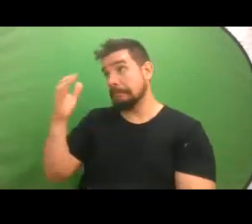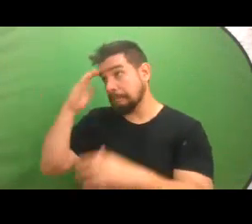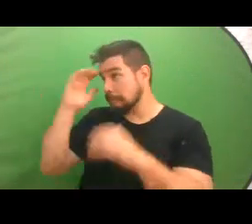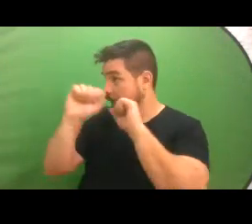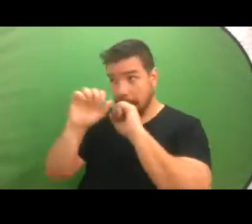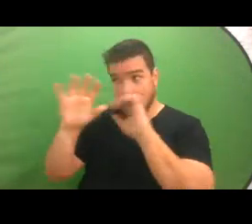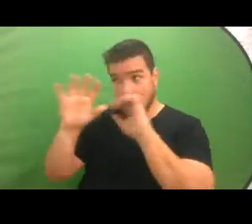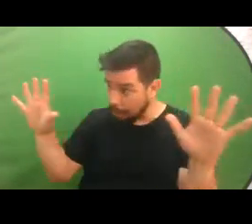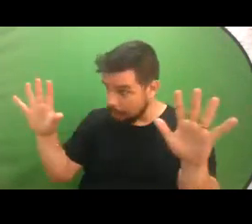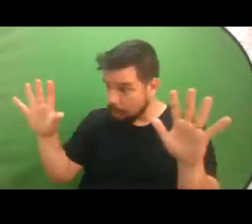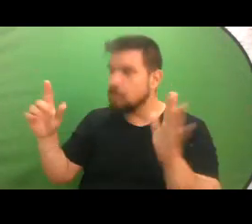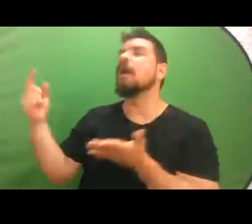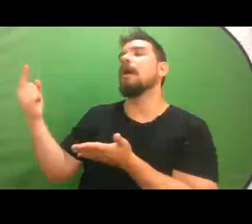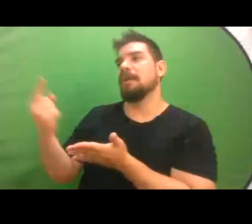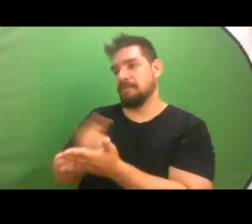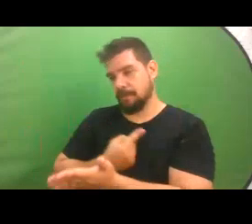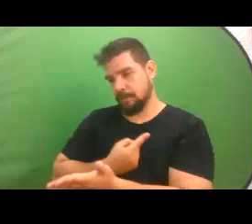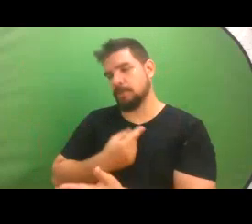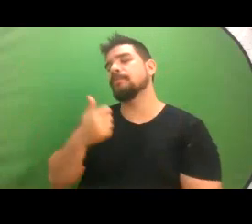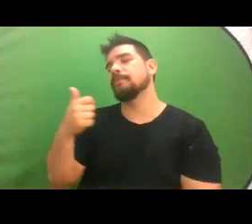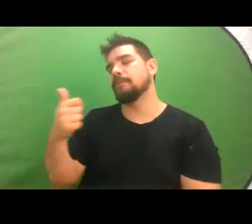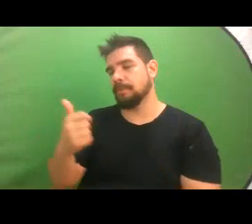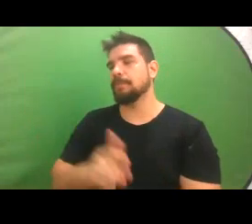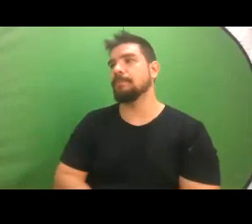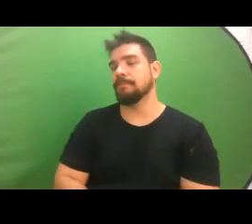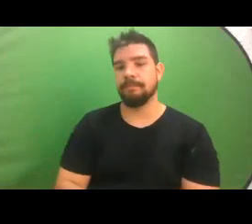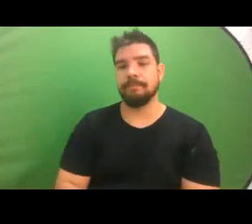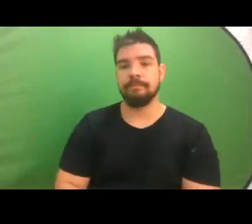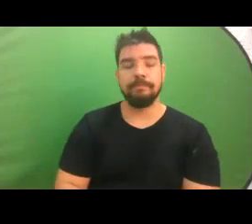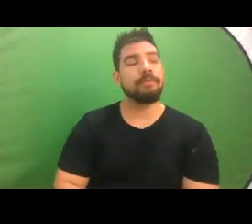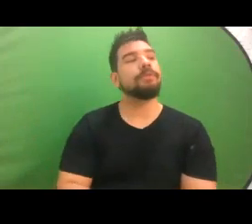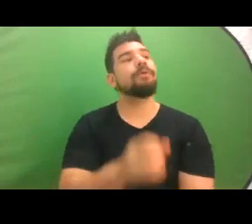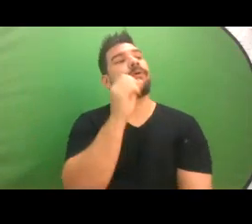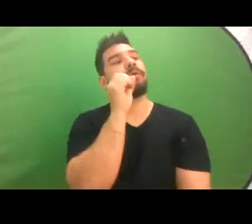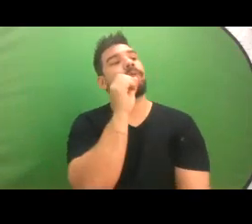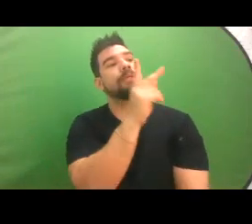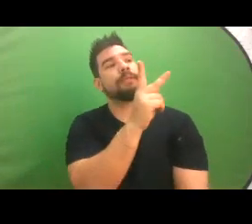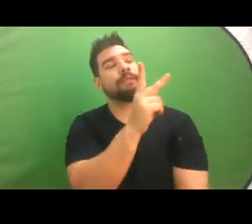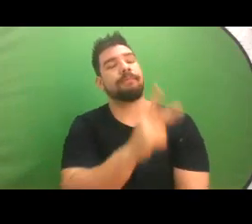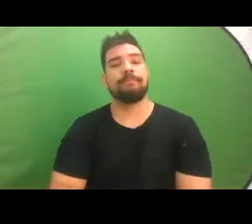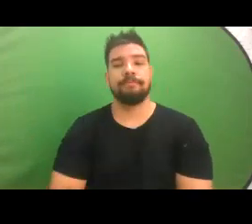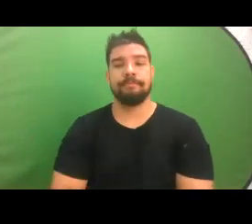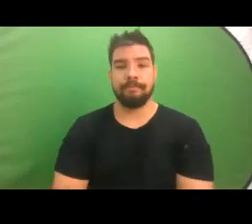Eu pergunto. Aí você me fala. Então, Ok. vamos caminhar.